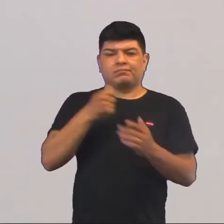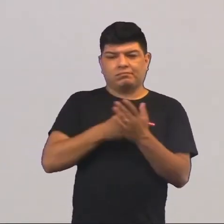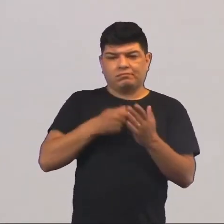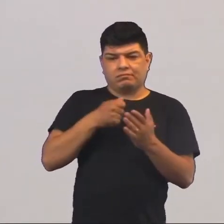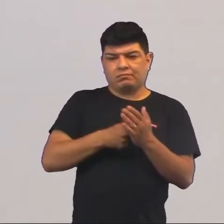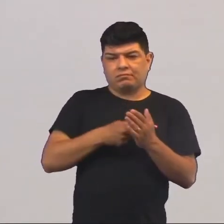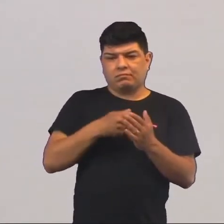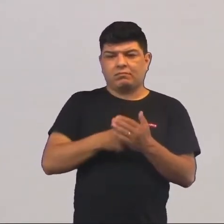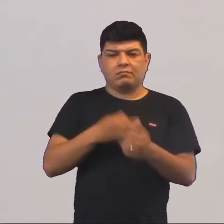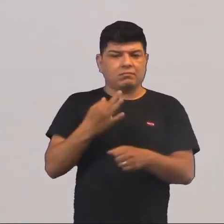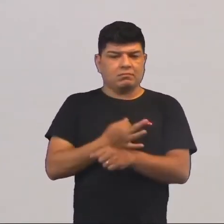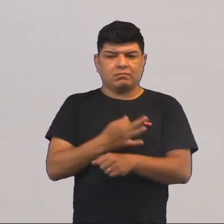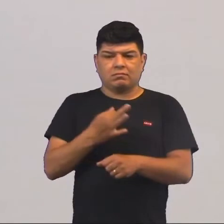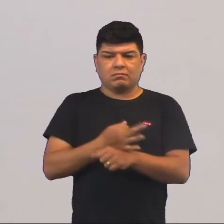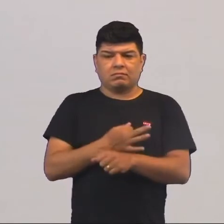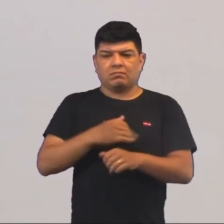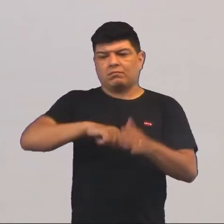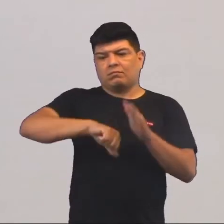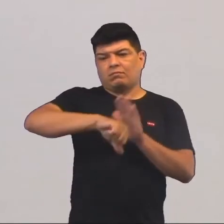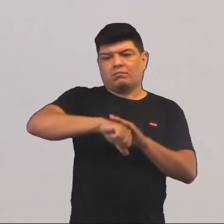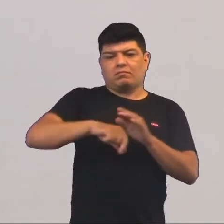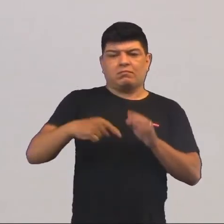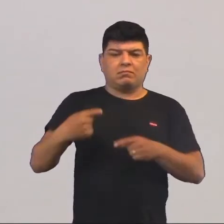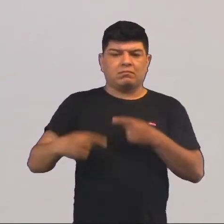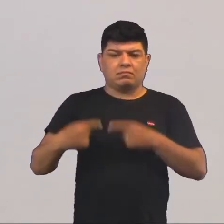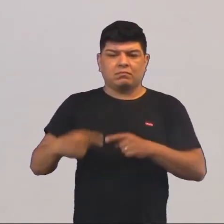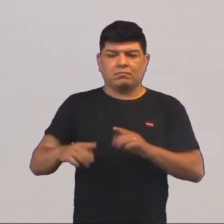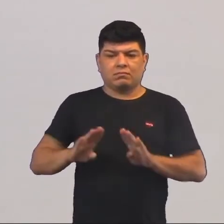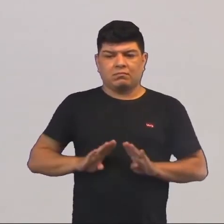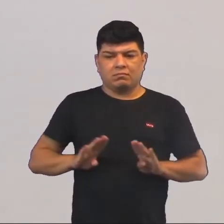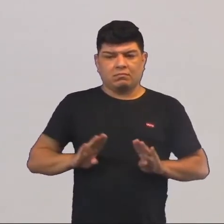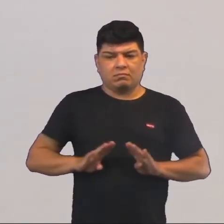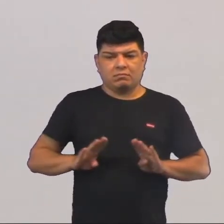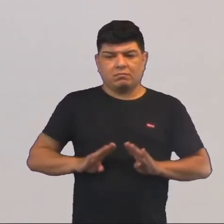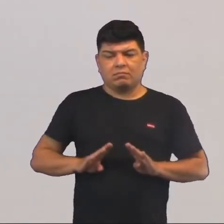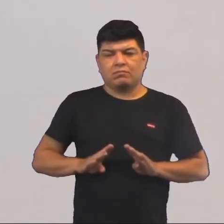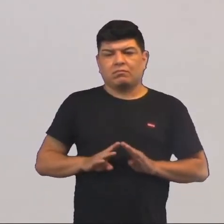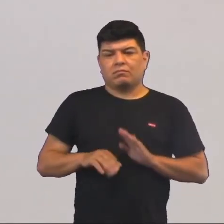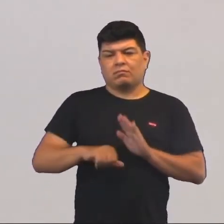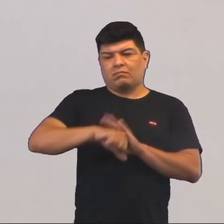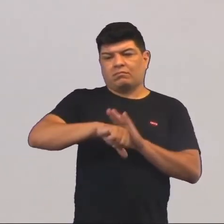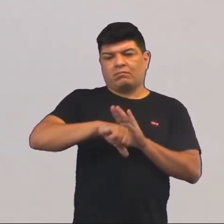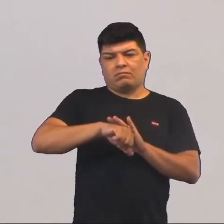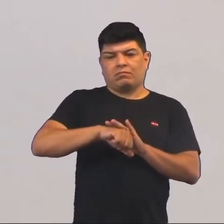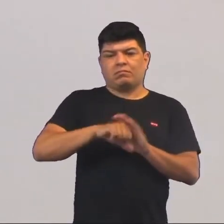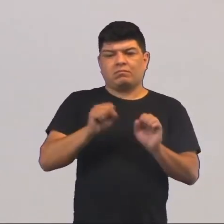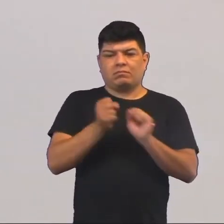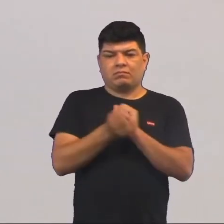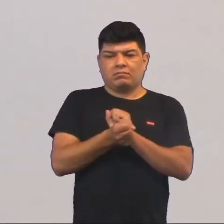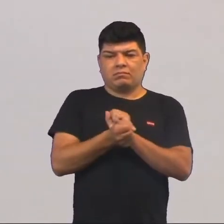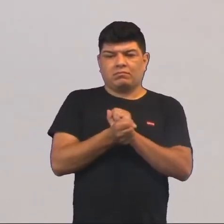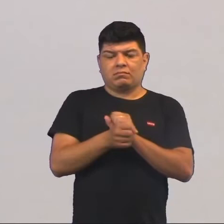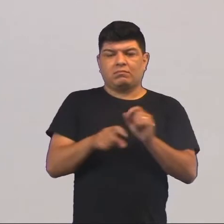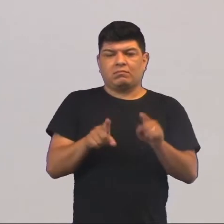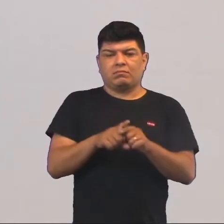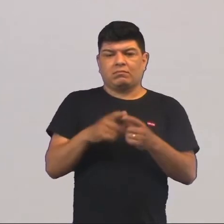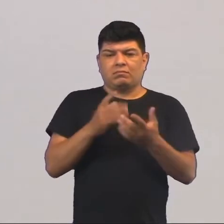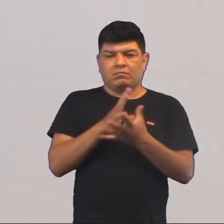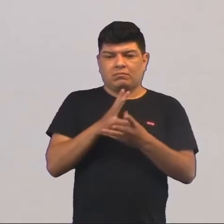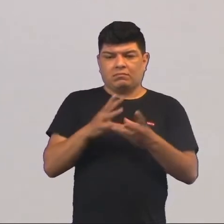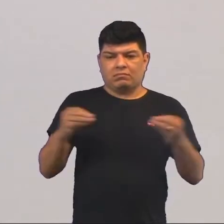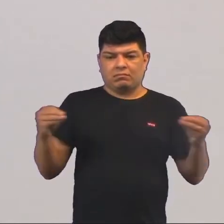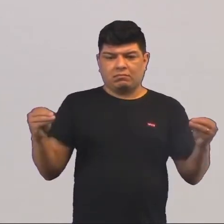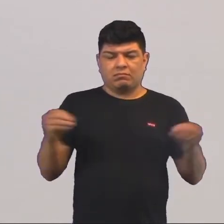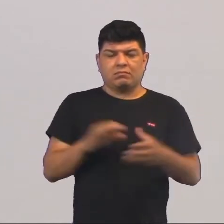às invasões bárbaras, às crises políticas, né, a fome constante, né, a crise no sistema escravista e acaba